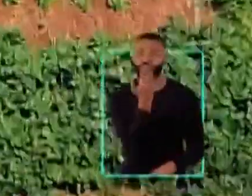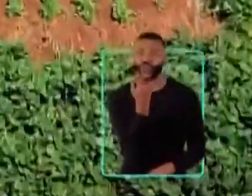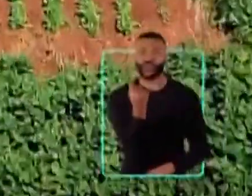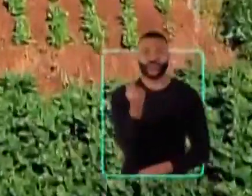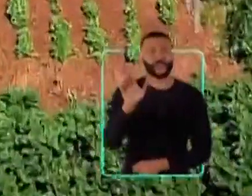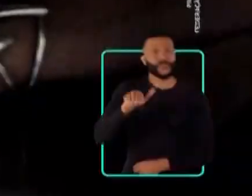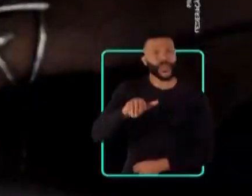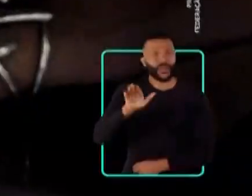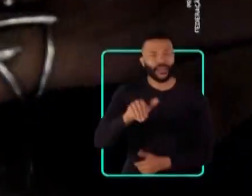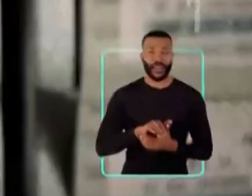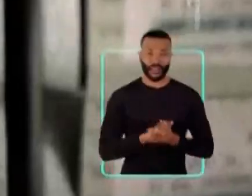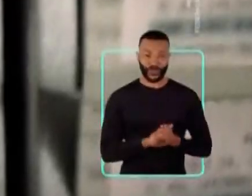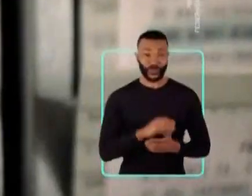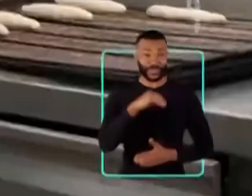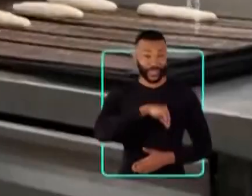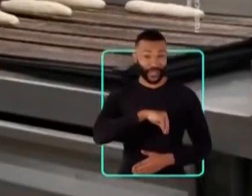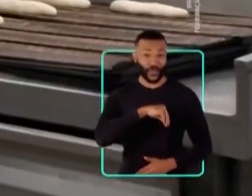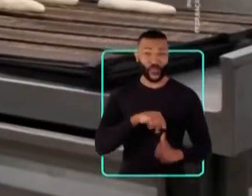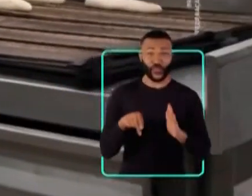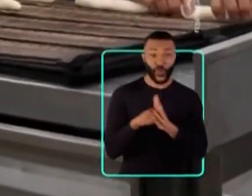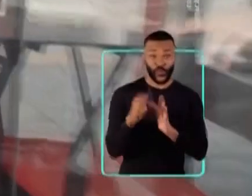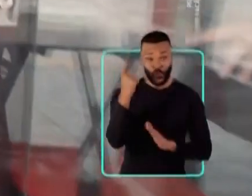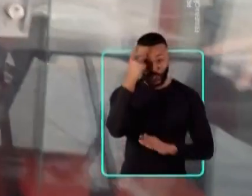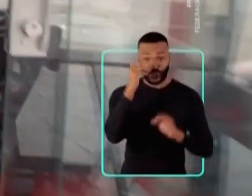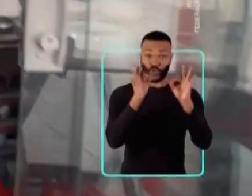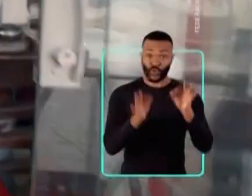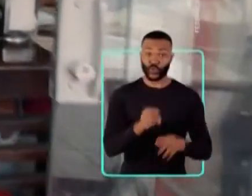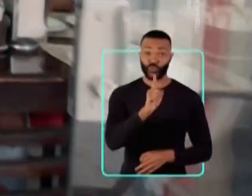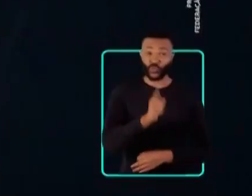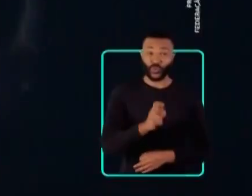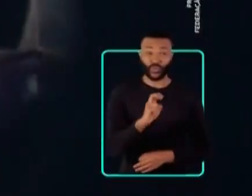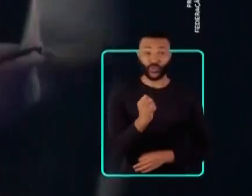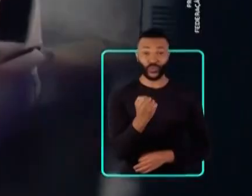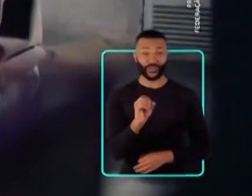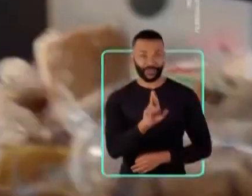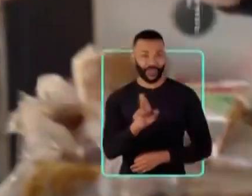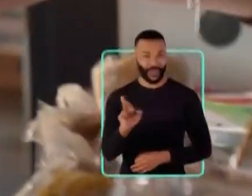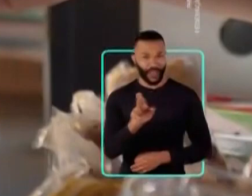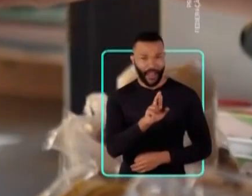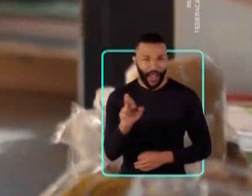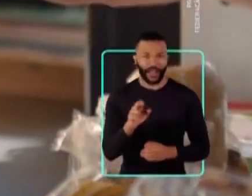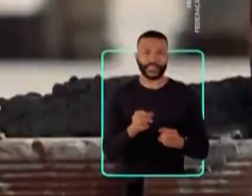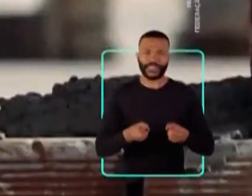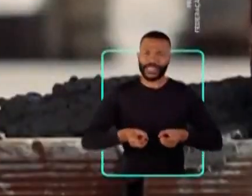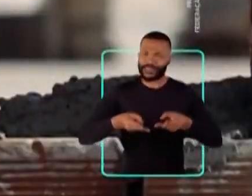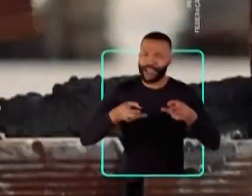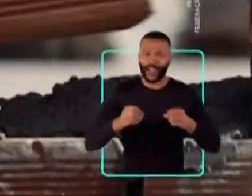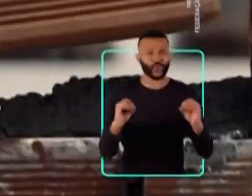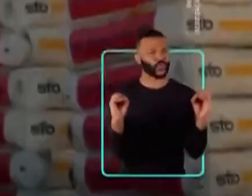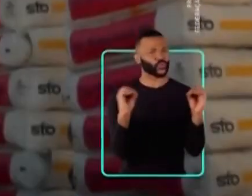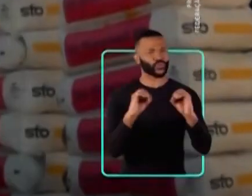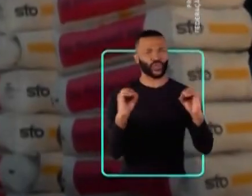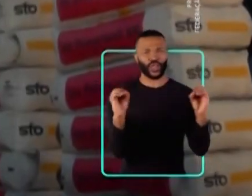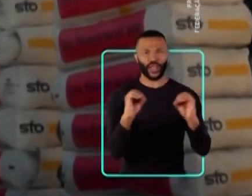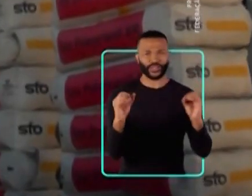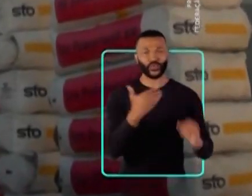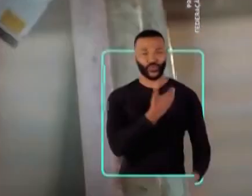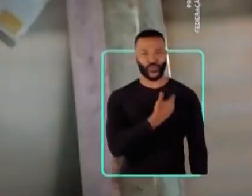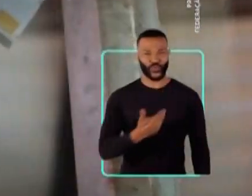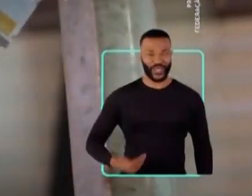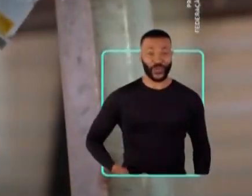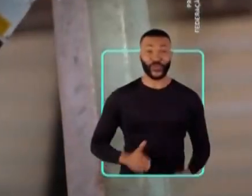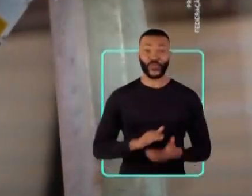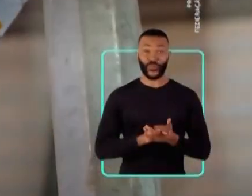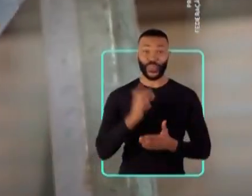mais baratos. E com salário mínimo paulista justo, de R$ 1.580, sem gerar aumento de impostos nem gastos de